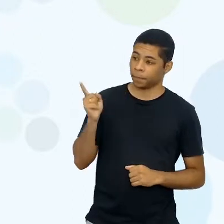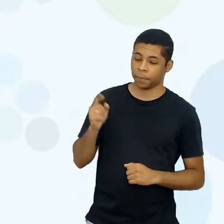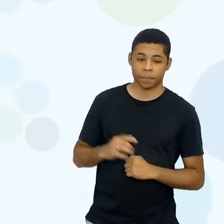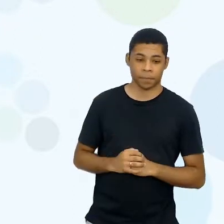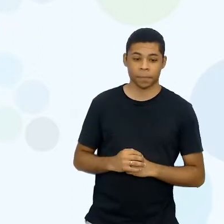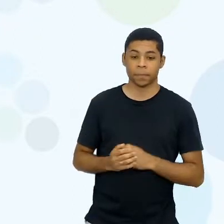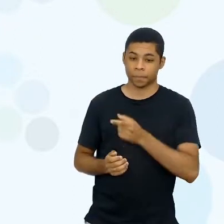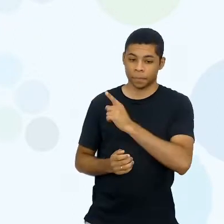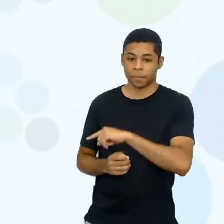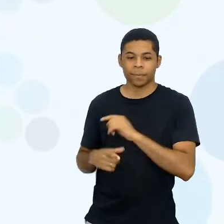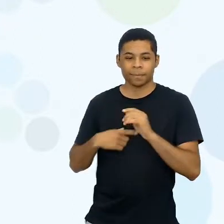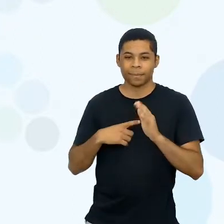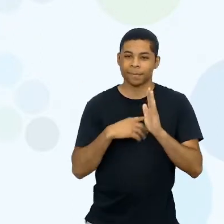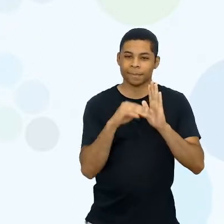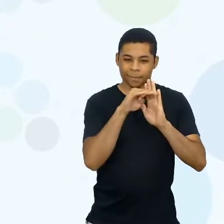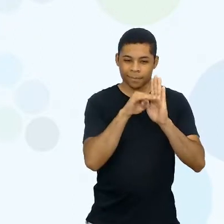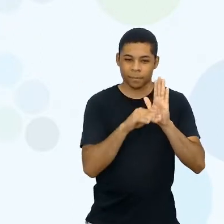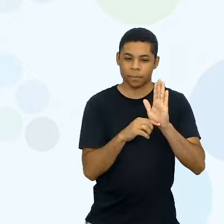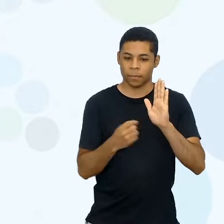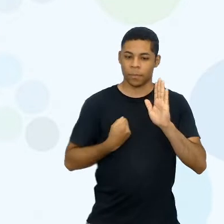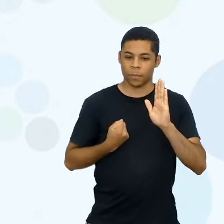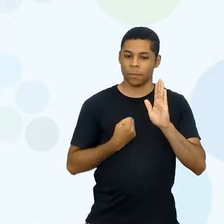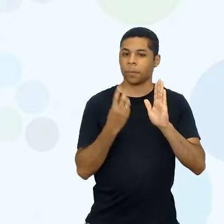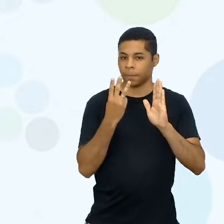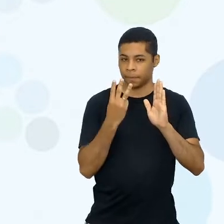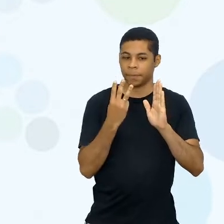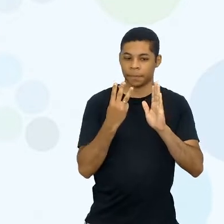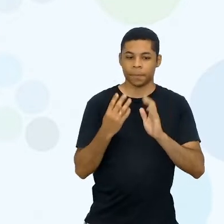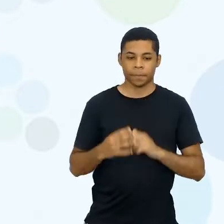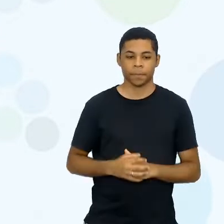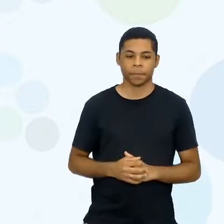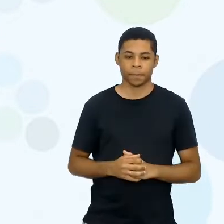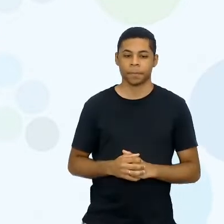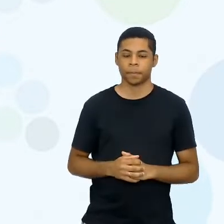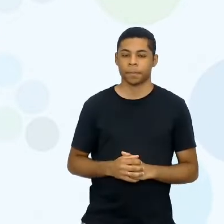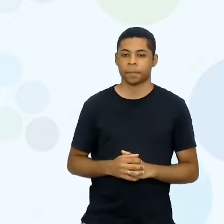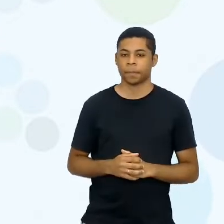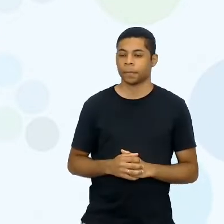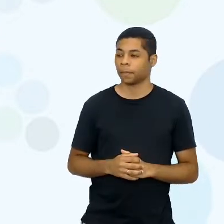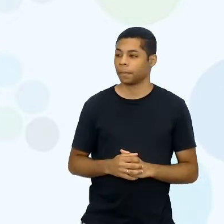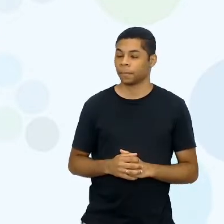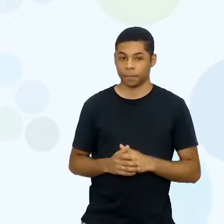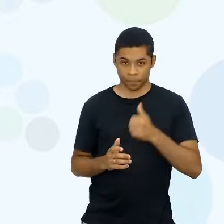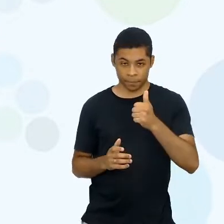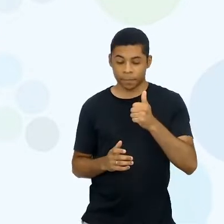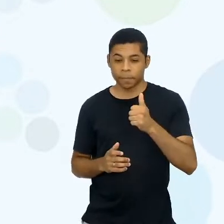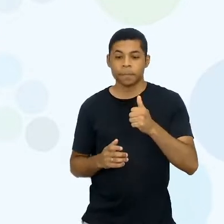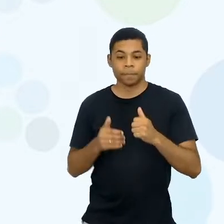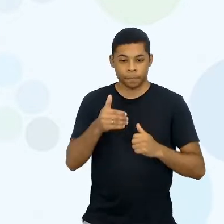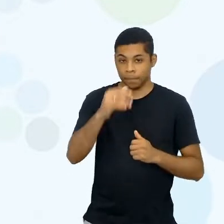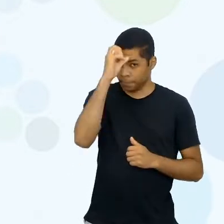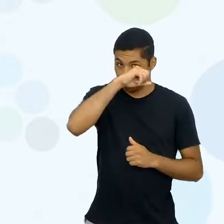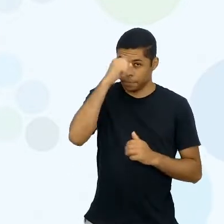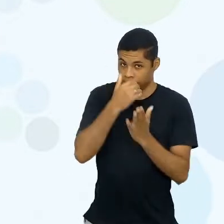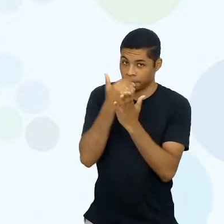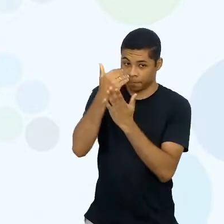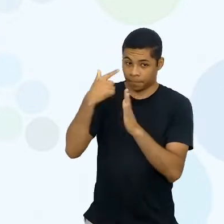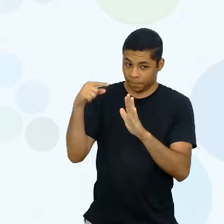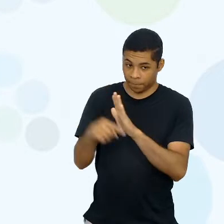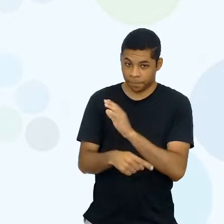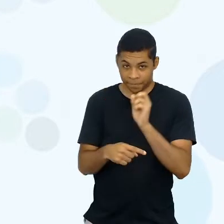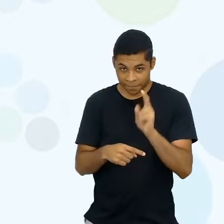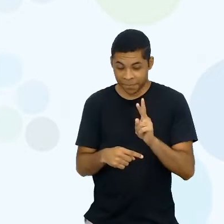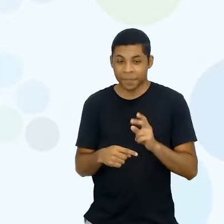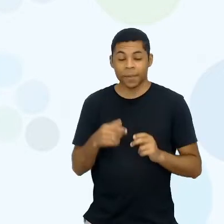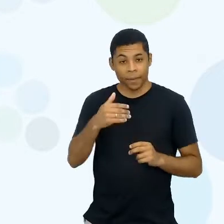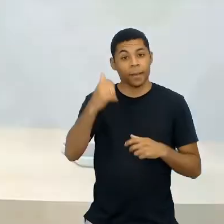curricular 3, das rochas ao solo, entenda essa transformação. Então estamos aí no aprofundamento, aí nós